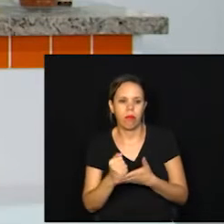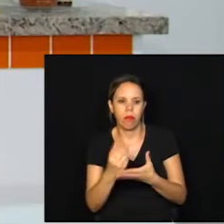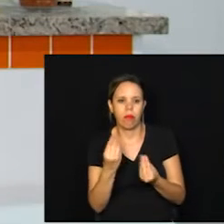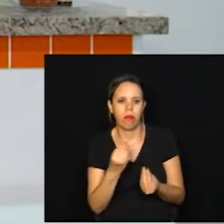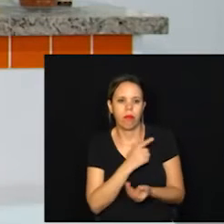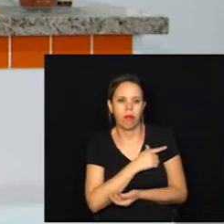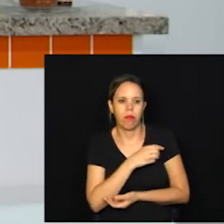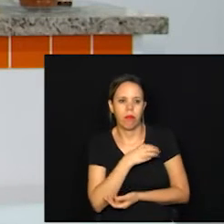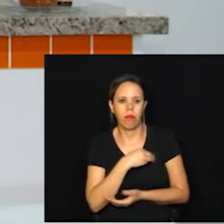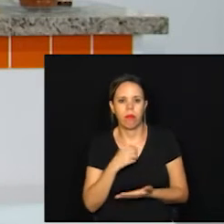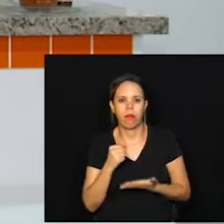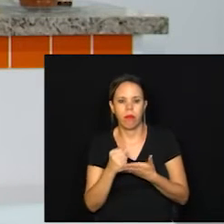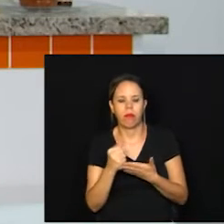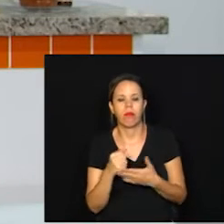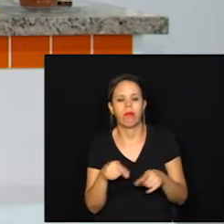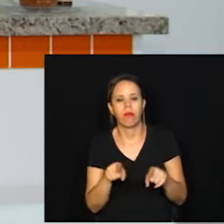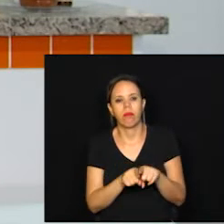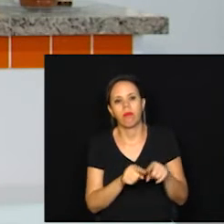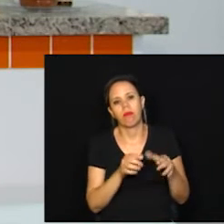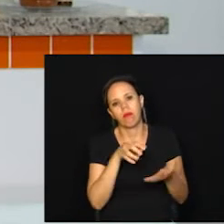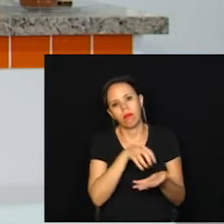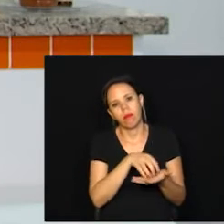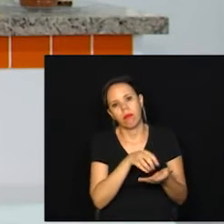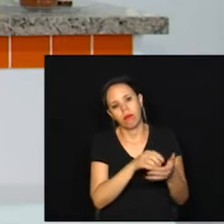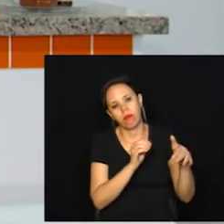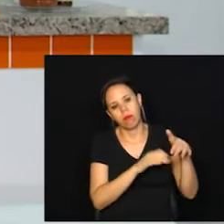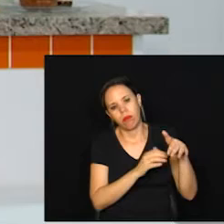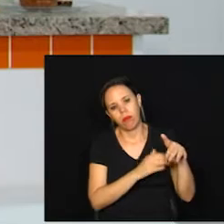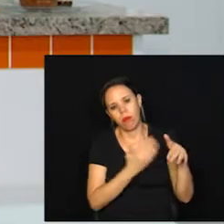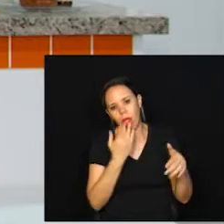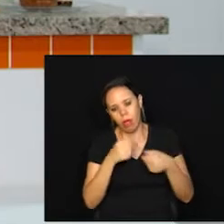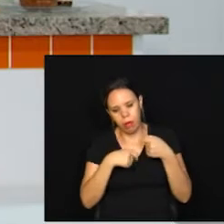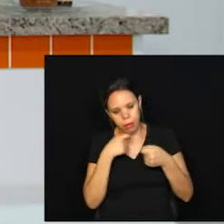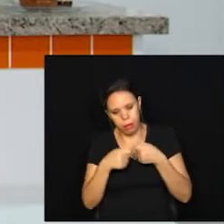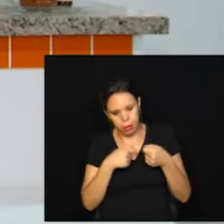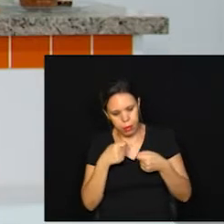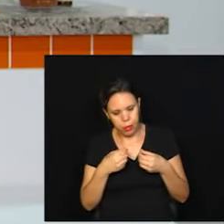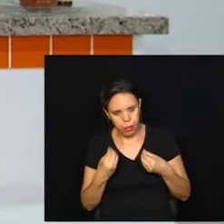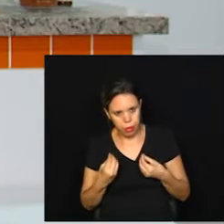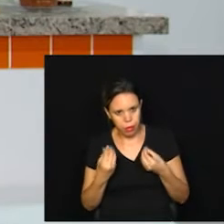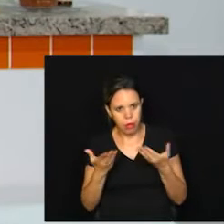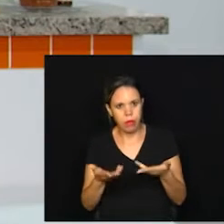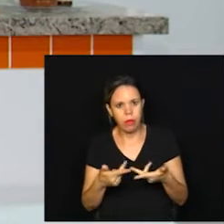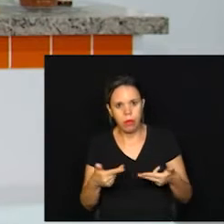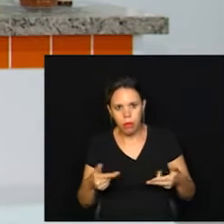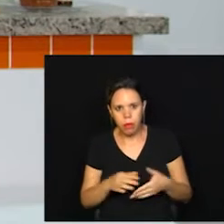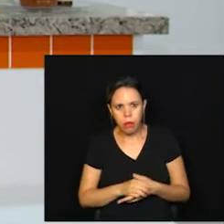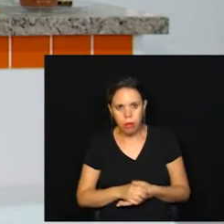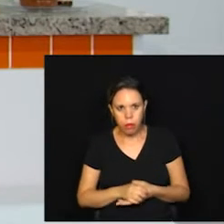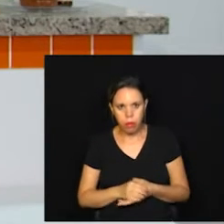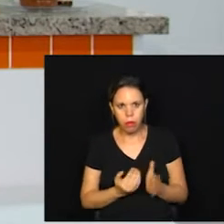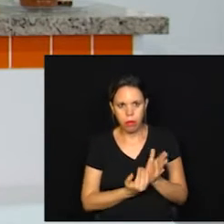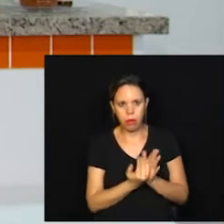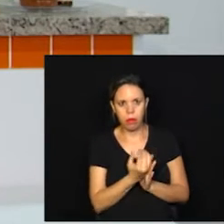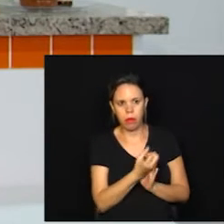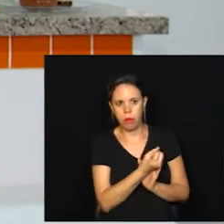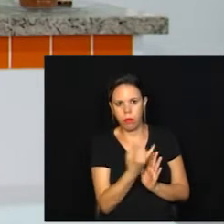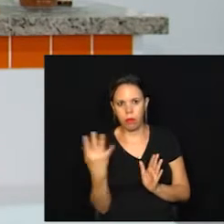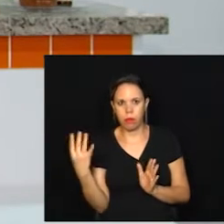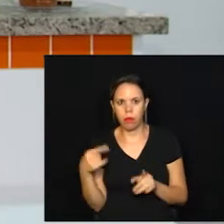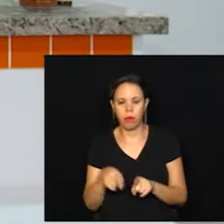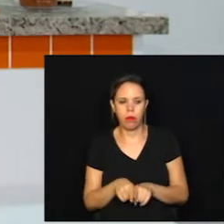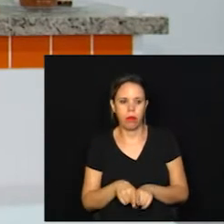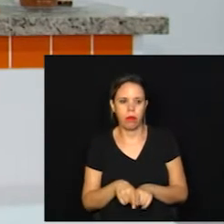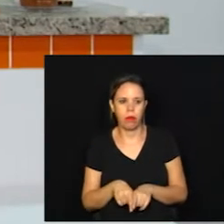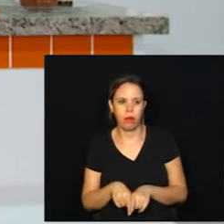com isso. E o Banco de Alimentos, lá, através da Bruna, que nos propicia um aumento de qualidade ainda